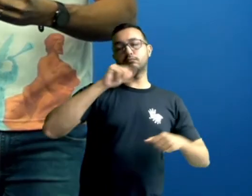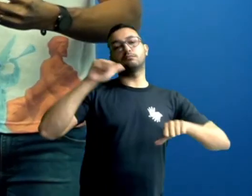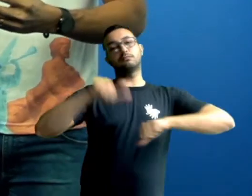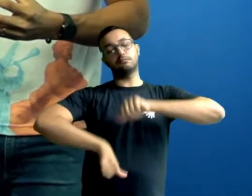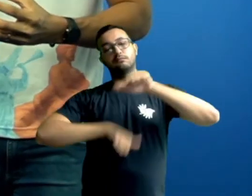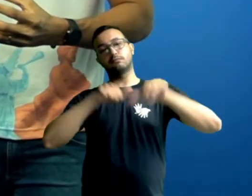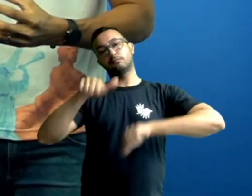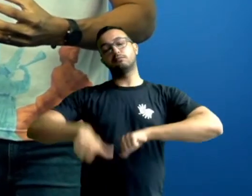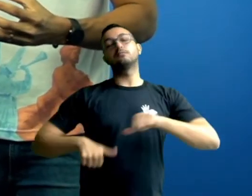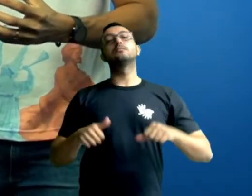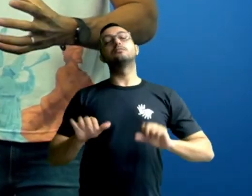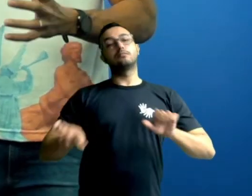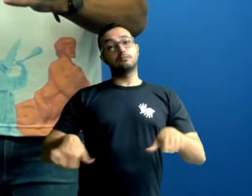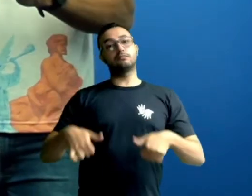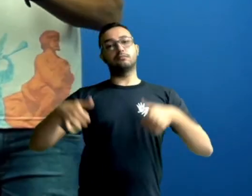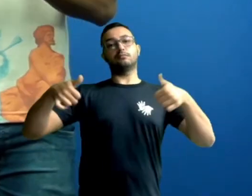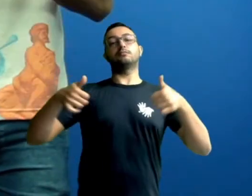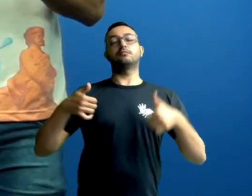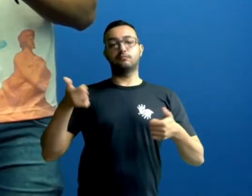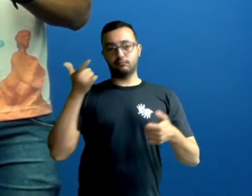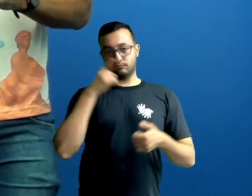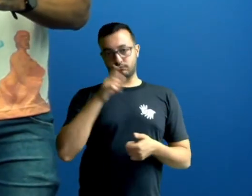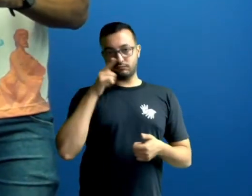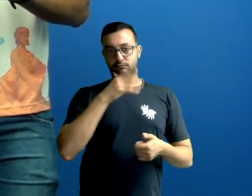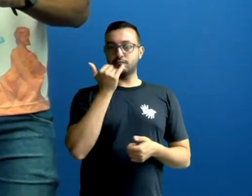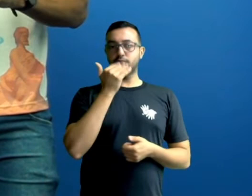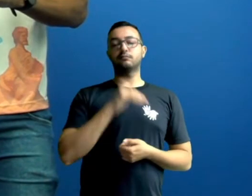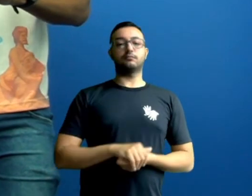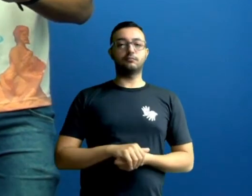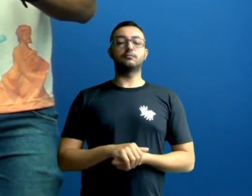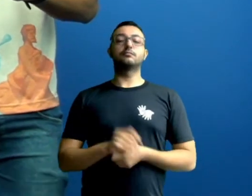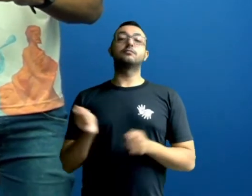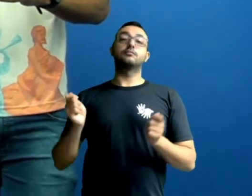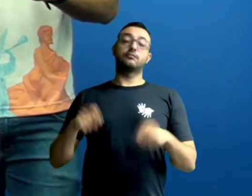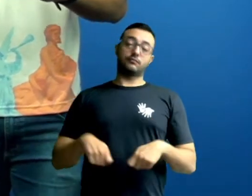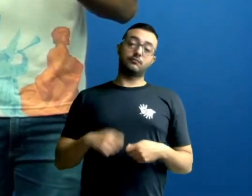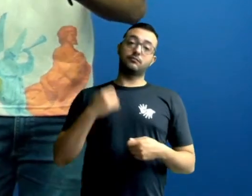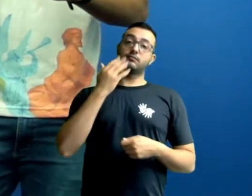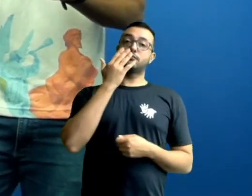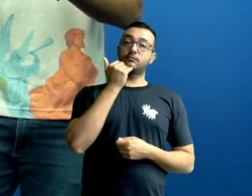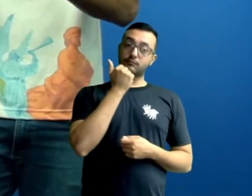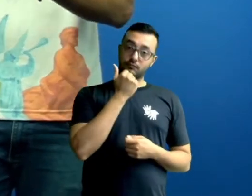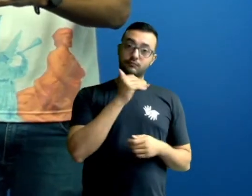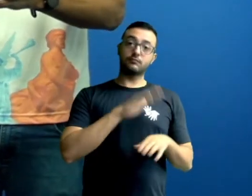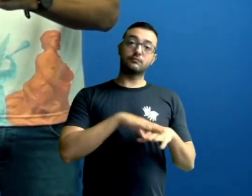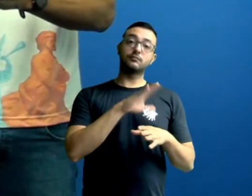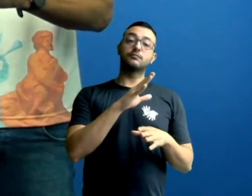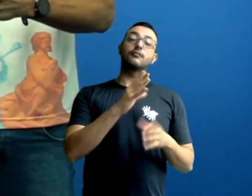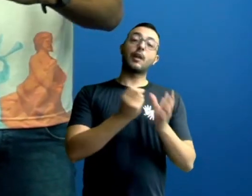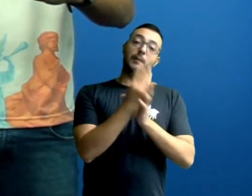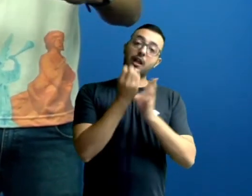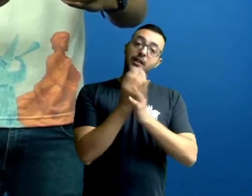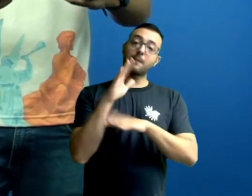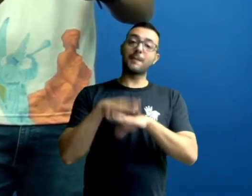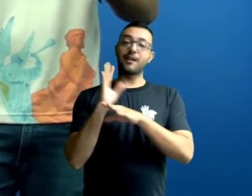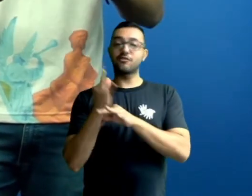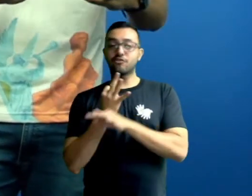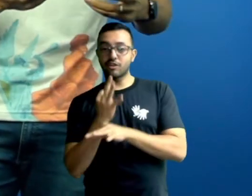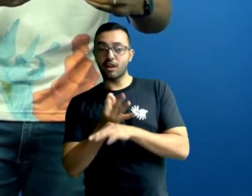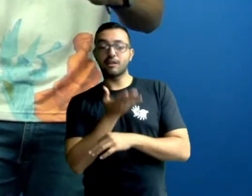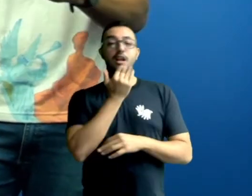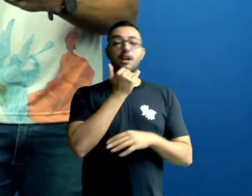nutricional daquele determinado alimento. Então, a gente consegue ter alimentos, plantas mais resistentes e